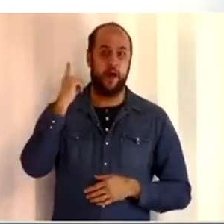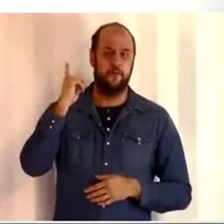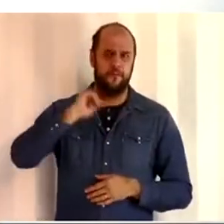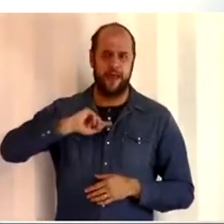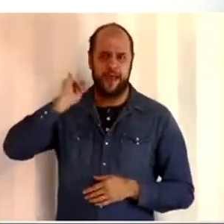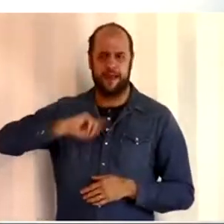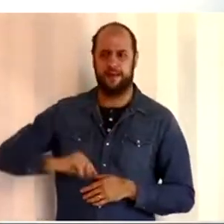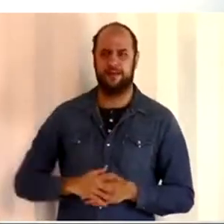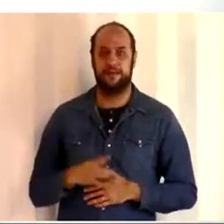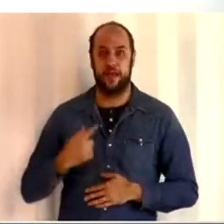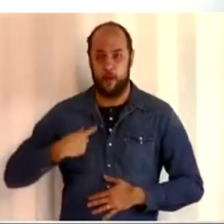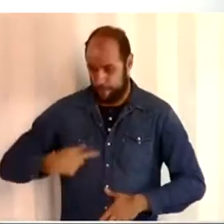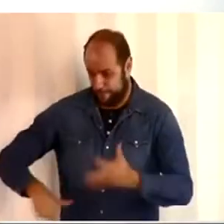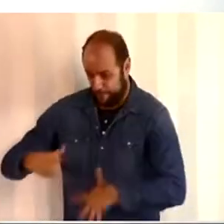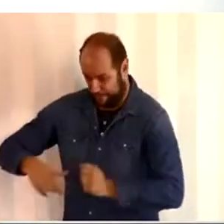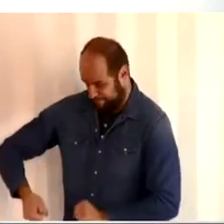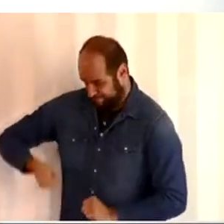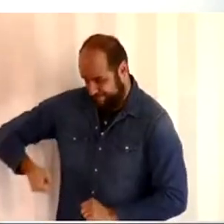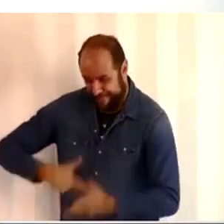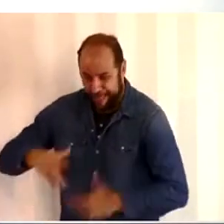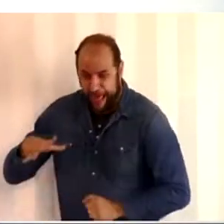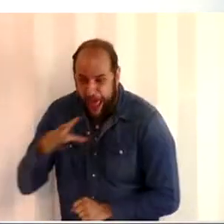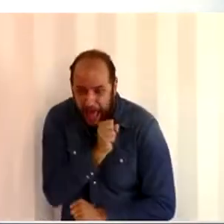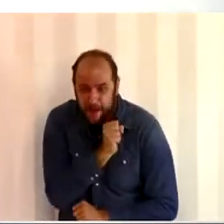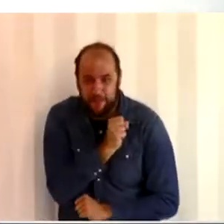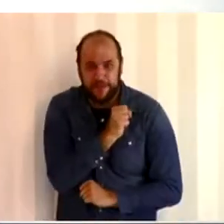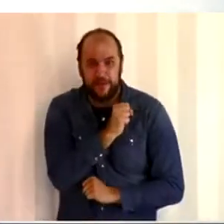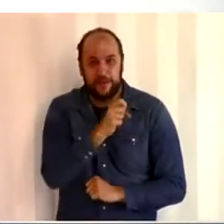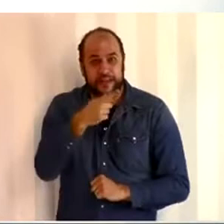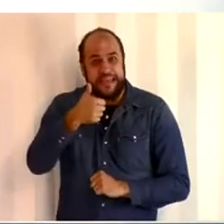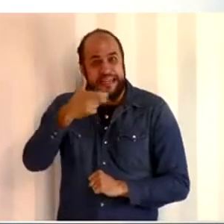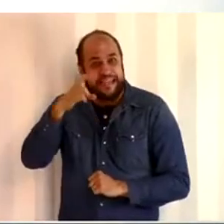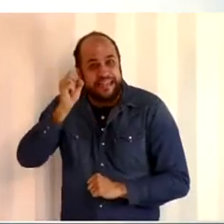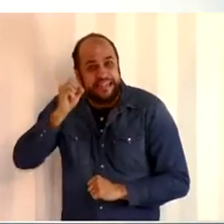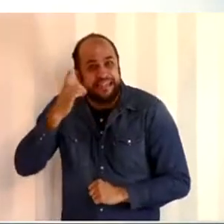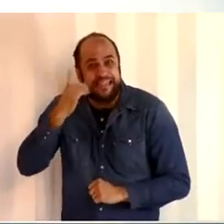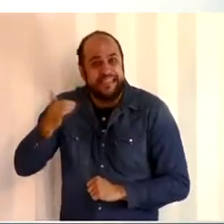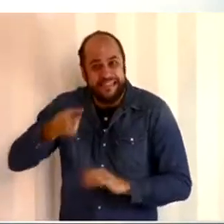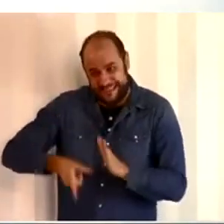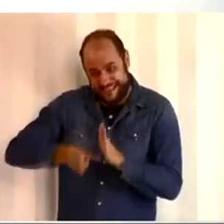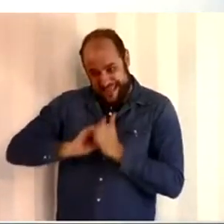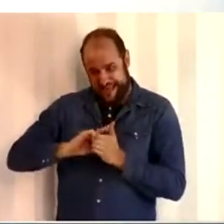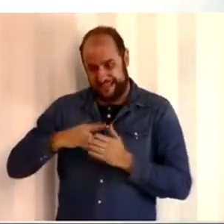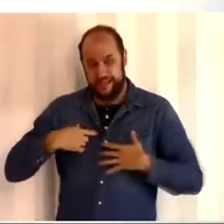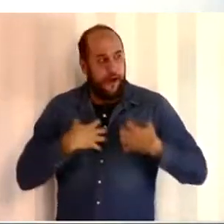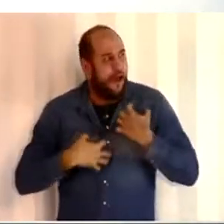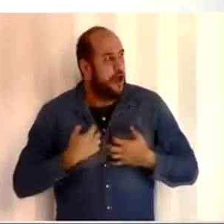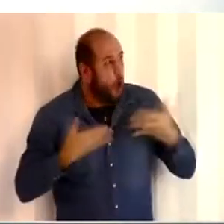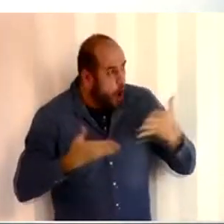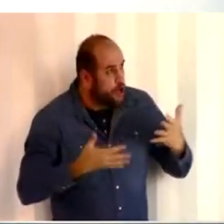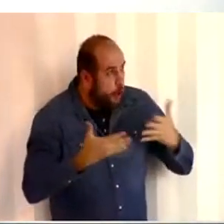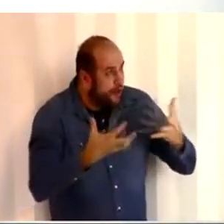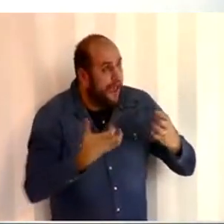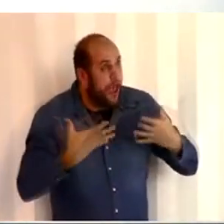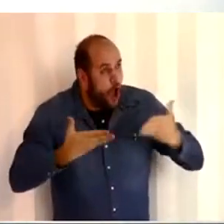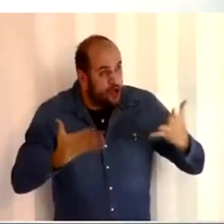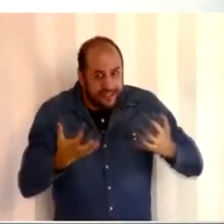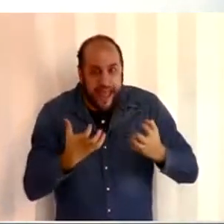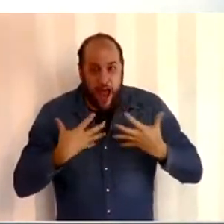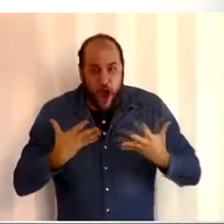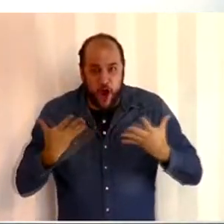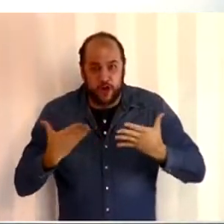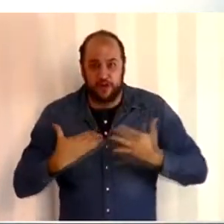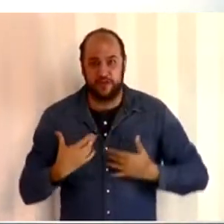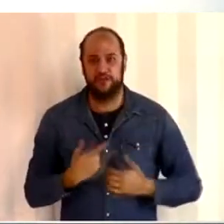minha mala já estava pronta. A minha mãe chegou a começar a esconder de mim que a gente ia viajar, porque eu ficava assim, mãe, é hoje, é hoje, é hoje. Levei até